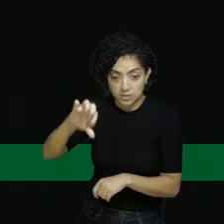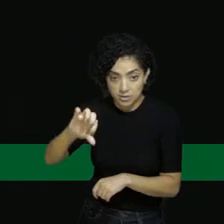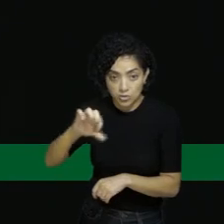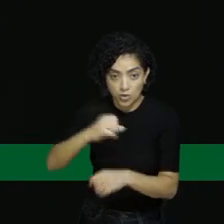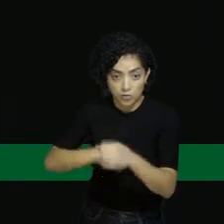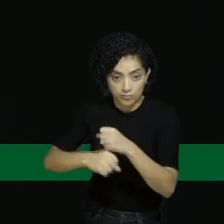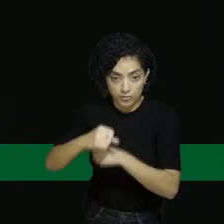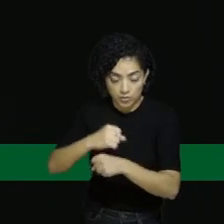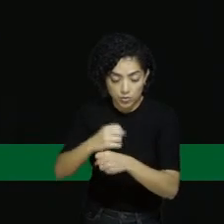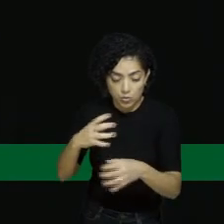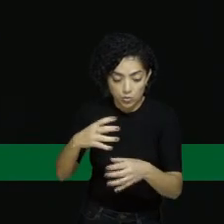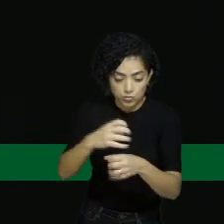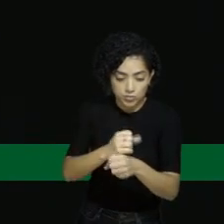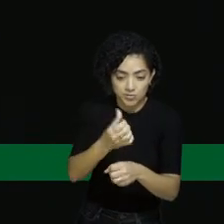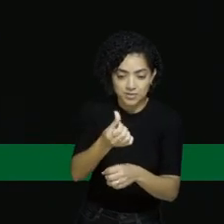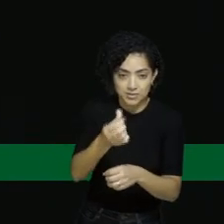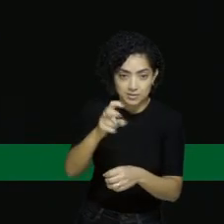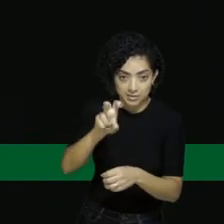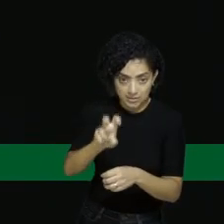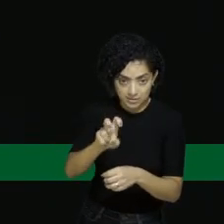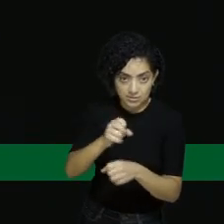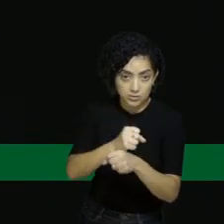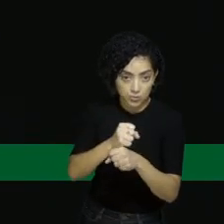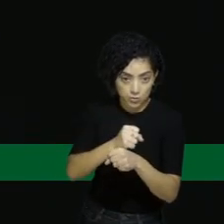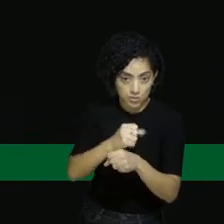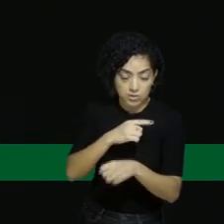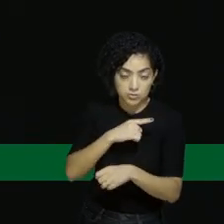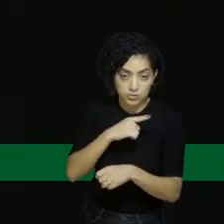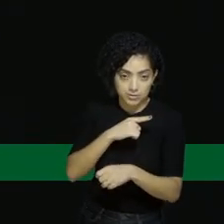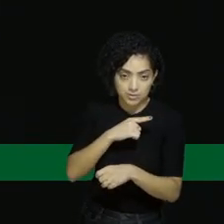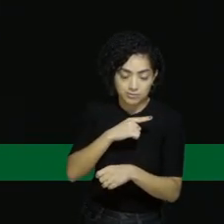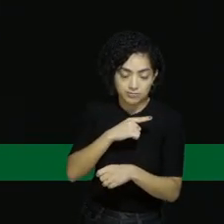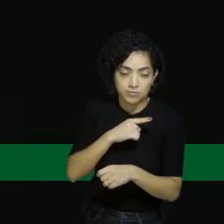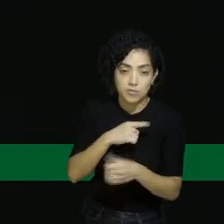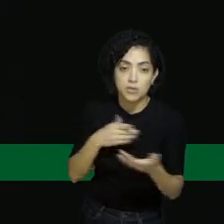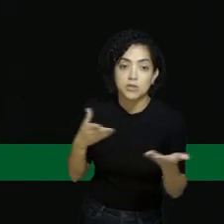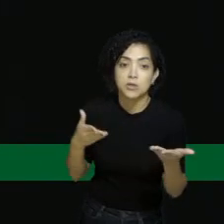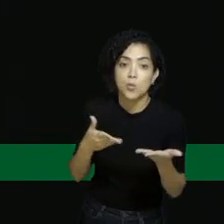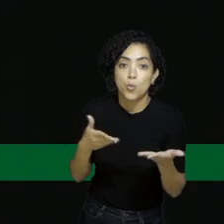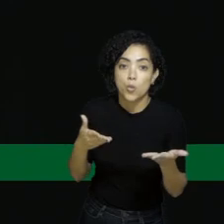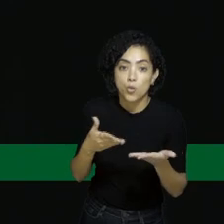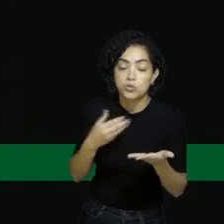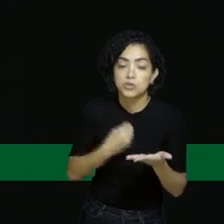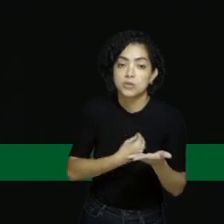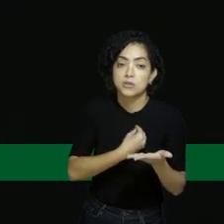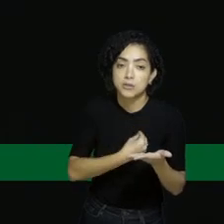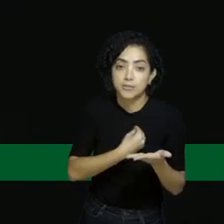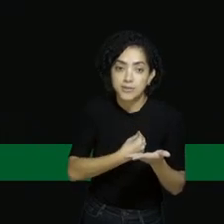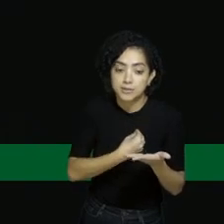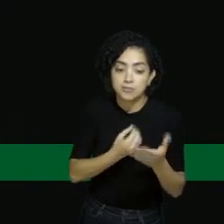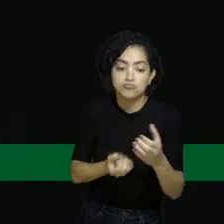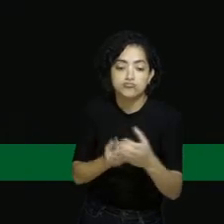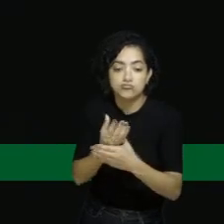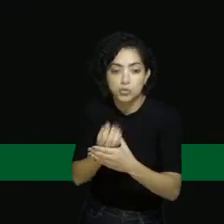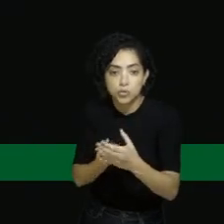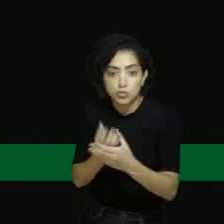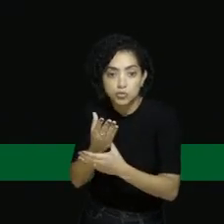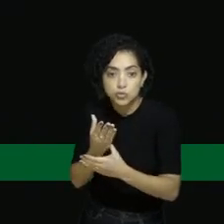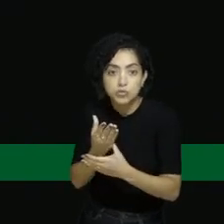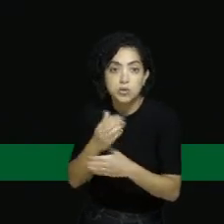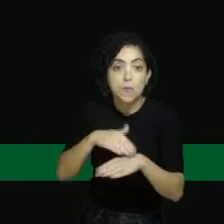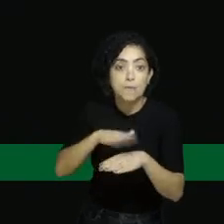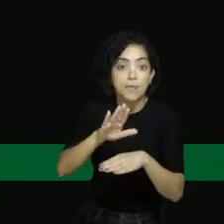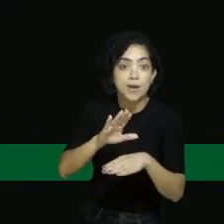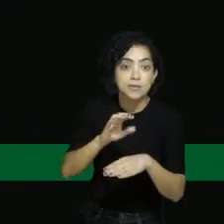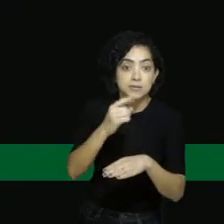55 anos, ela hoje está presente com sua produção em mais de